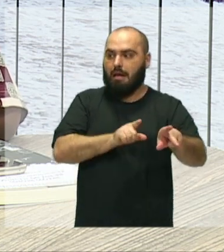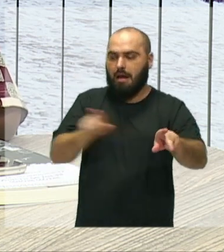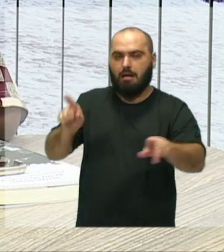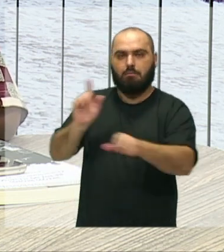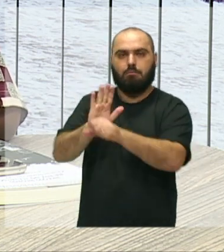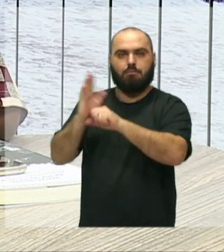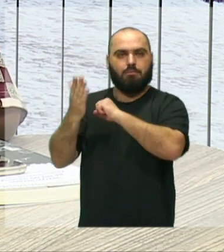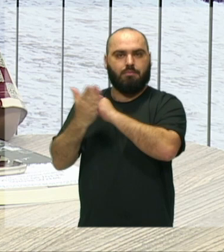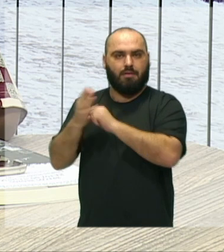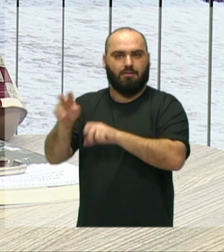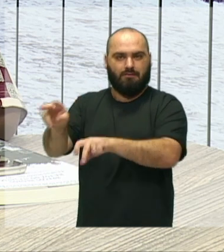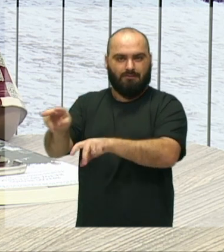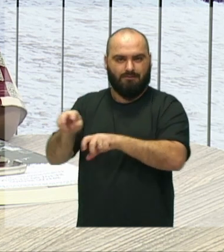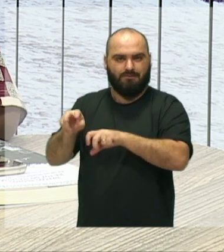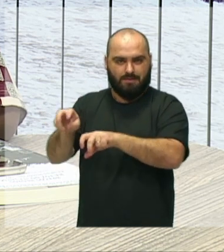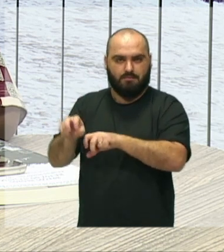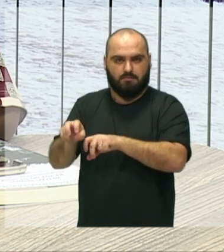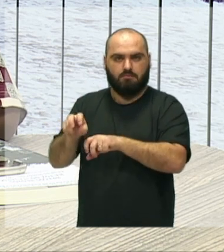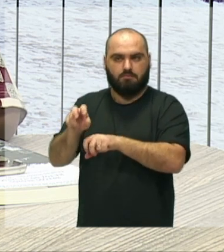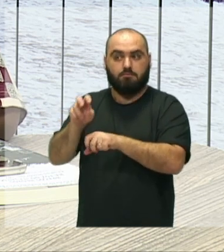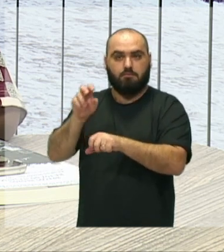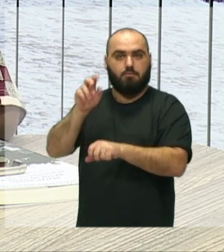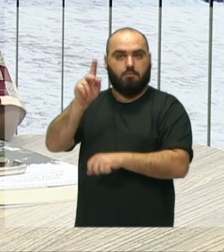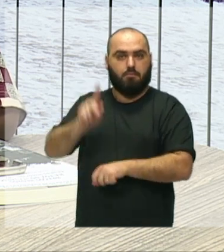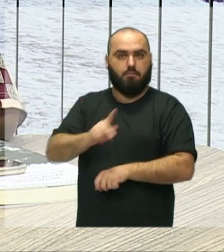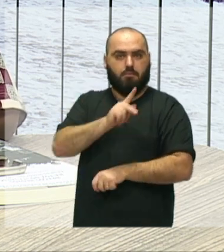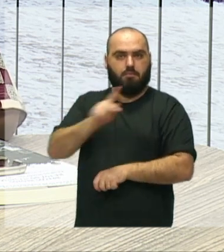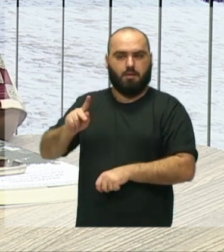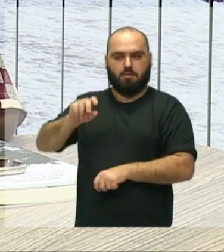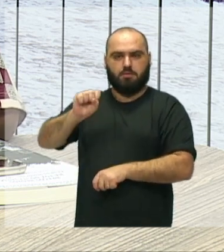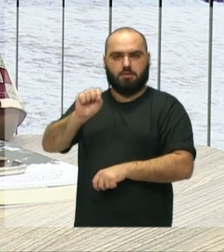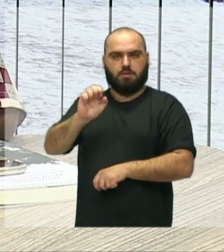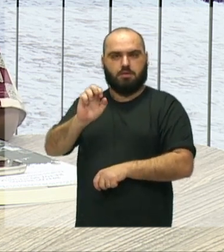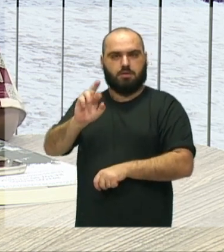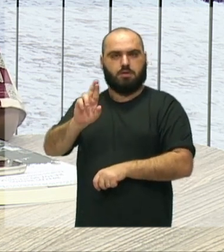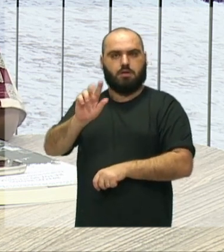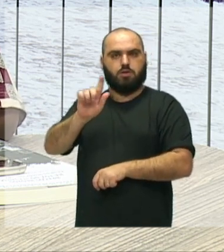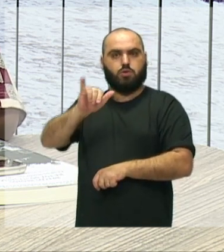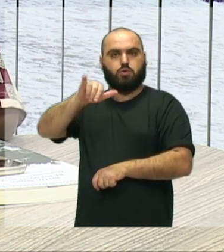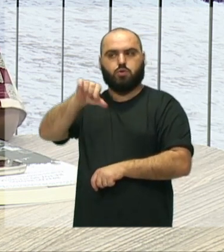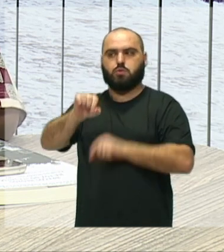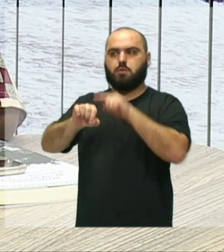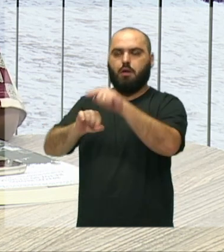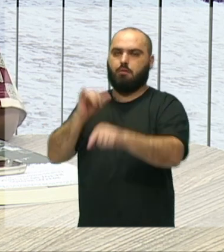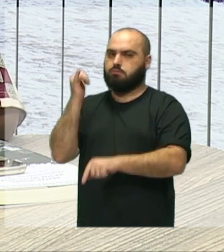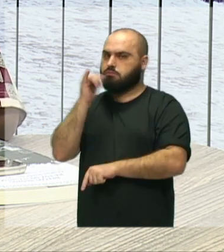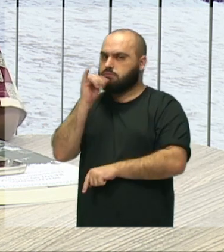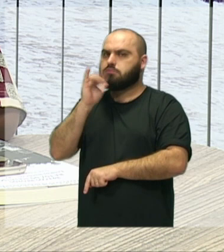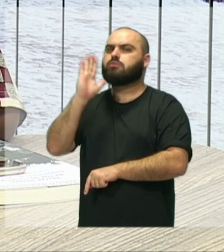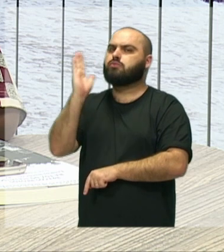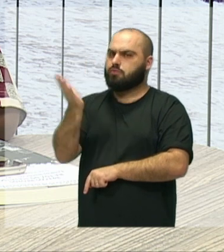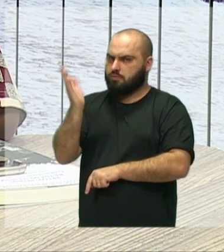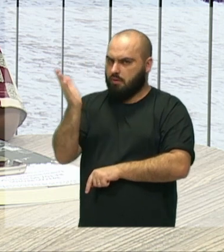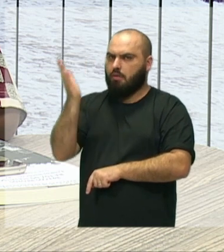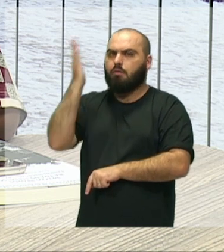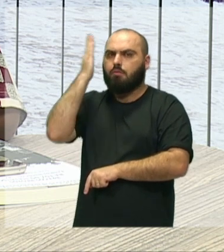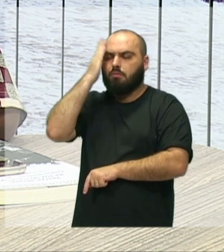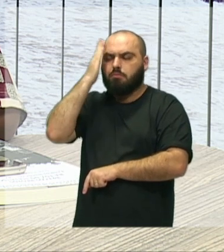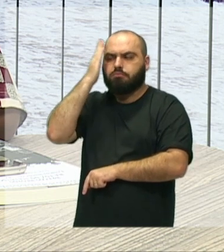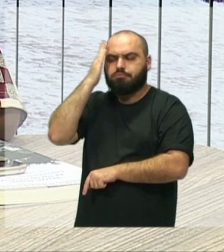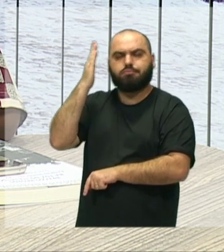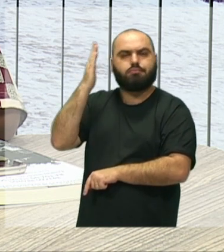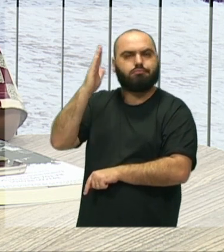padre Sérgio Giacomelli, de origem italiana, muito sensível às questões raciais e sociais, ele começou a